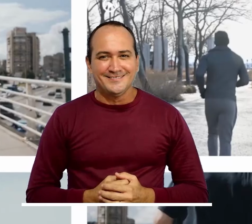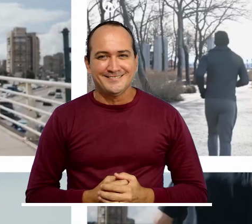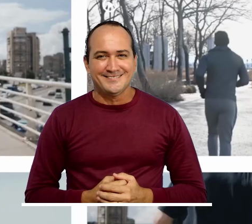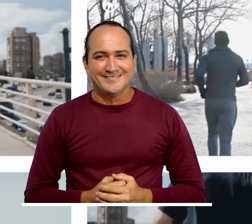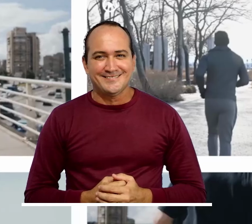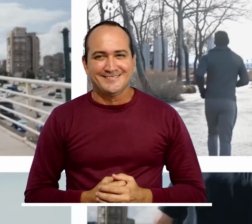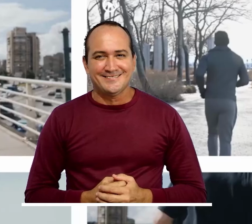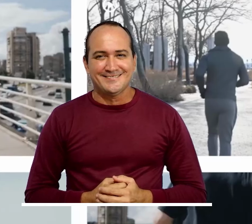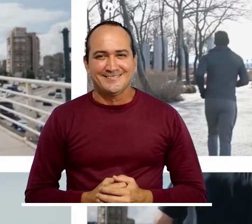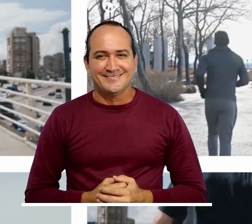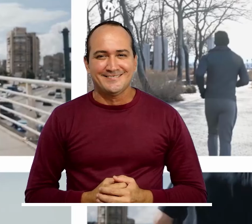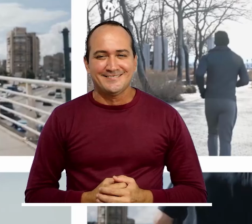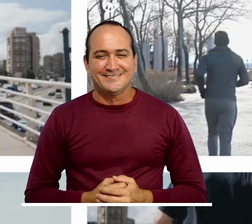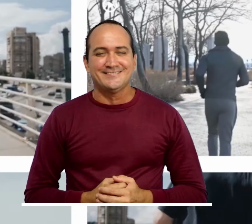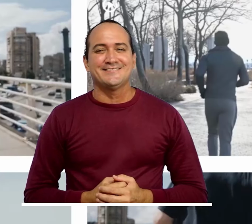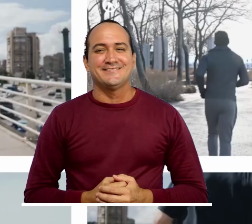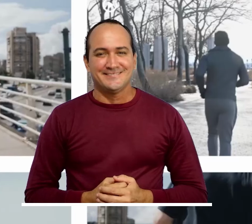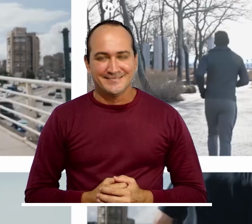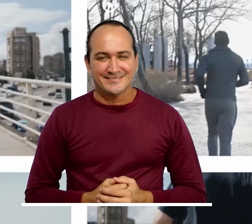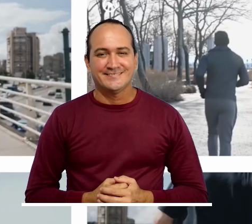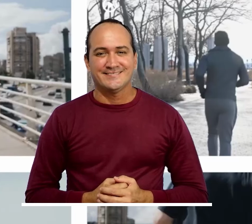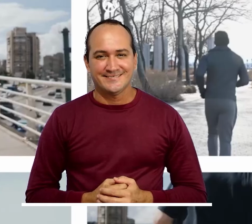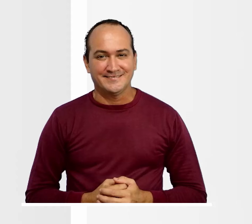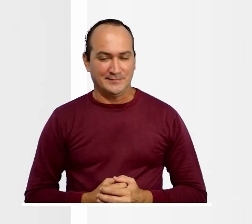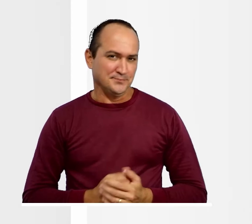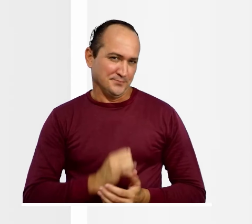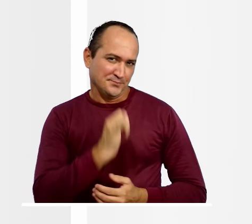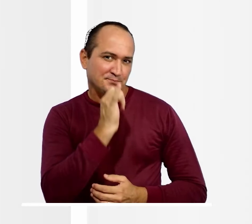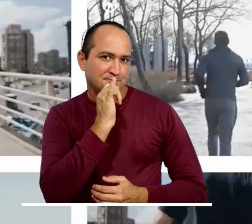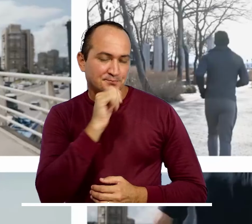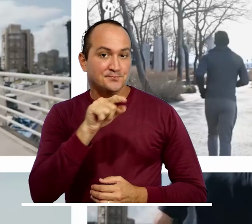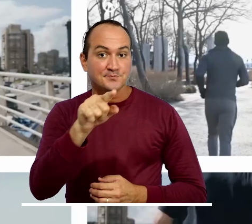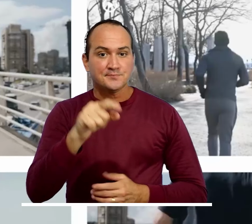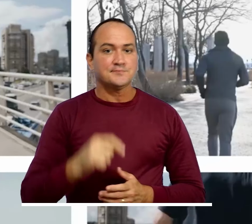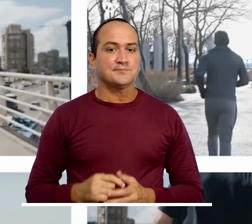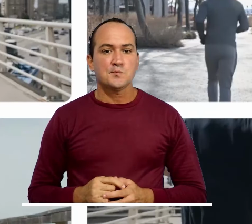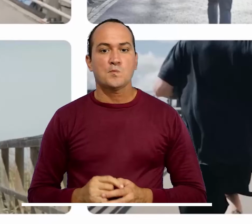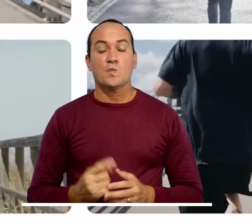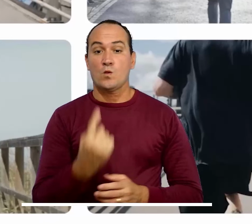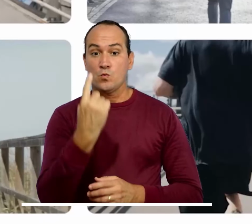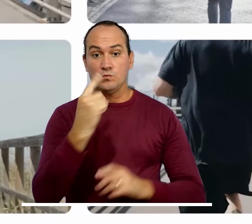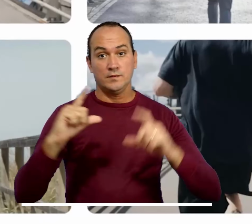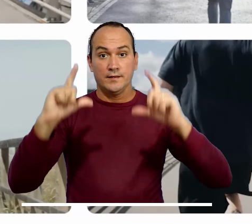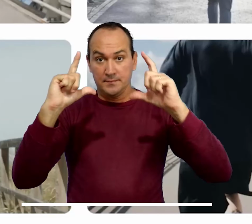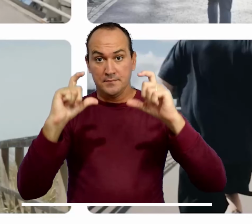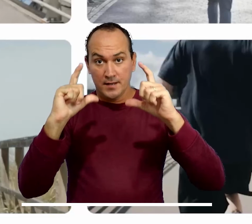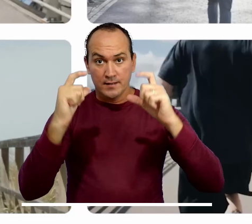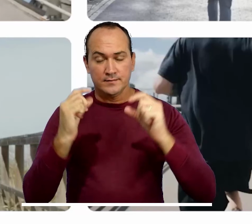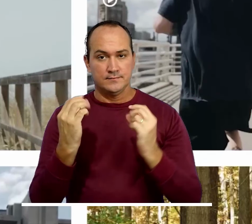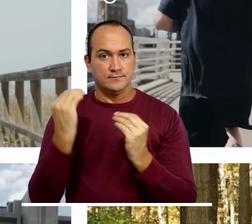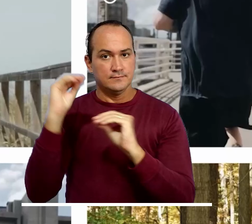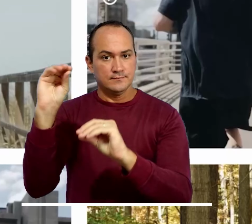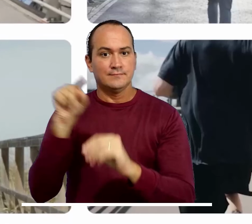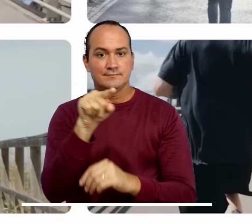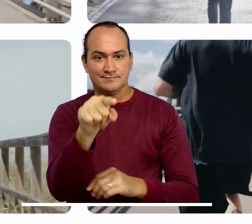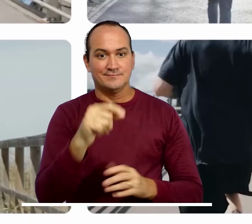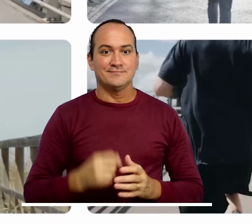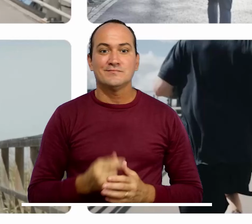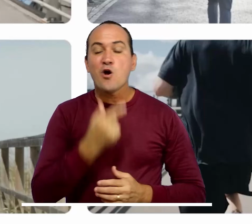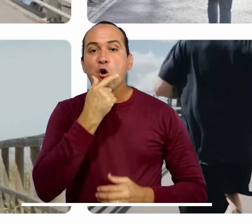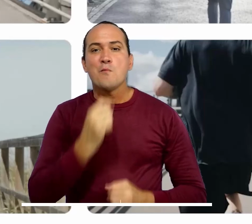em passarela. Por exemplo, eu fiz isso e uma das imagens que apareceu foi essa imagem aqui, ó.